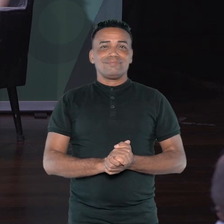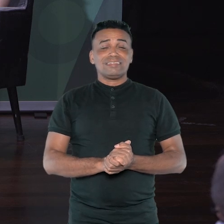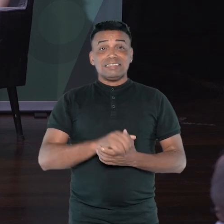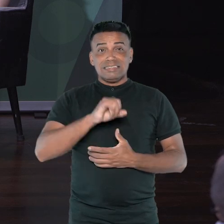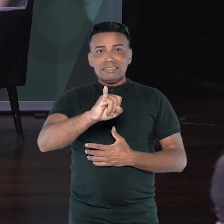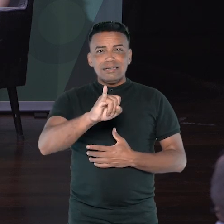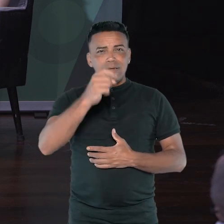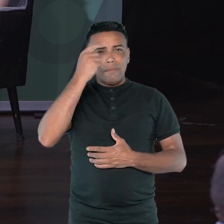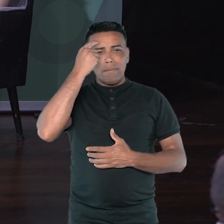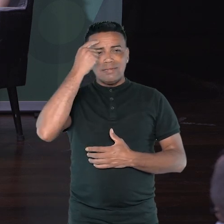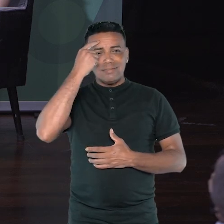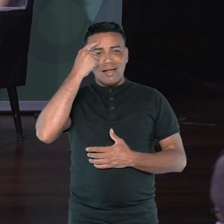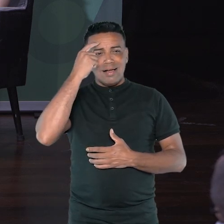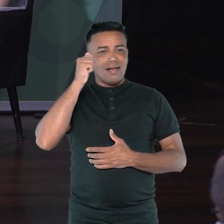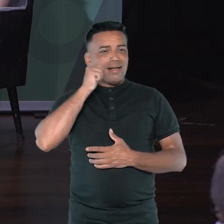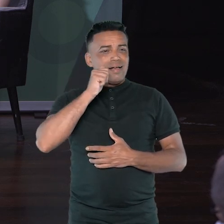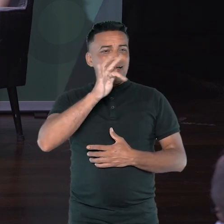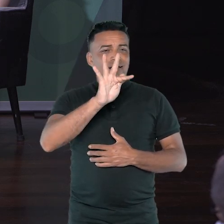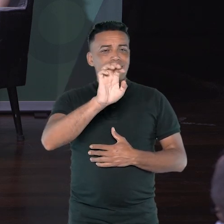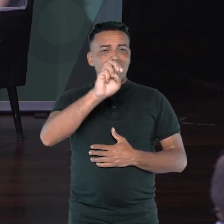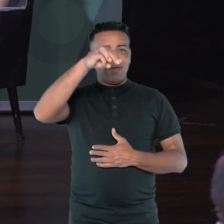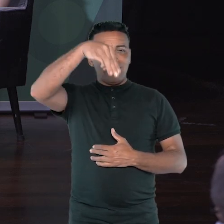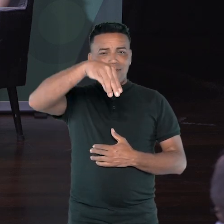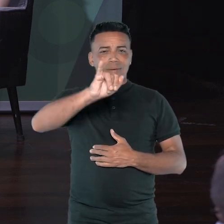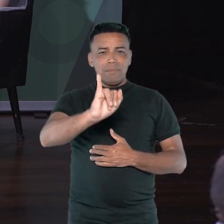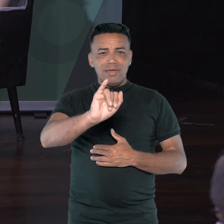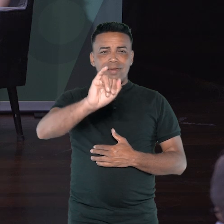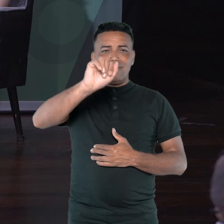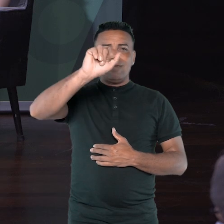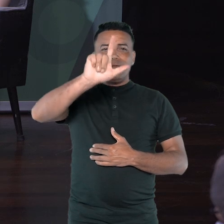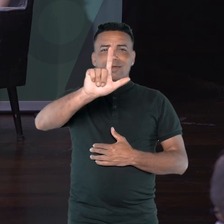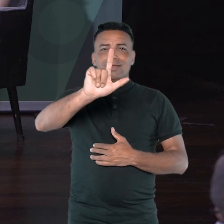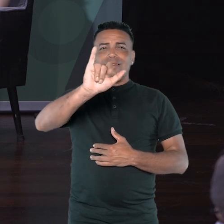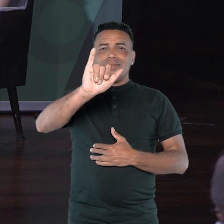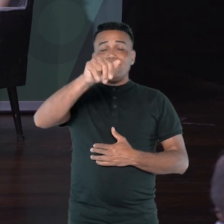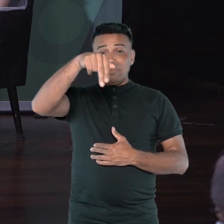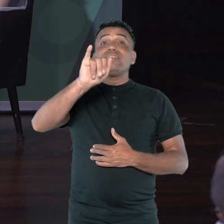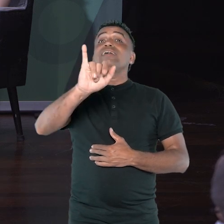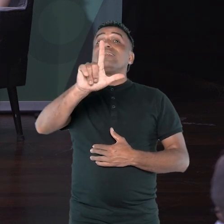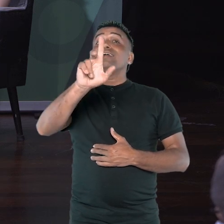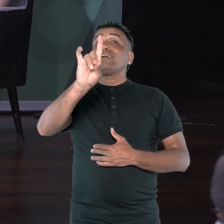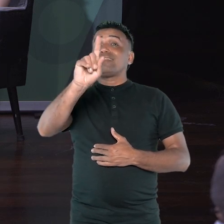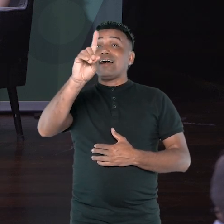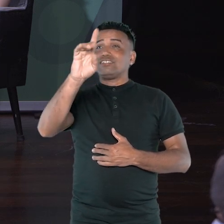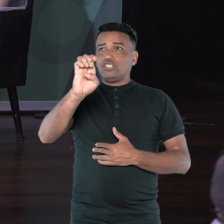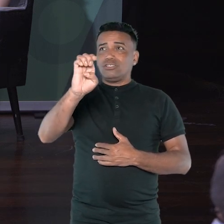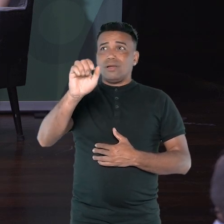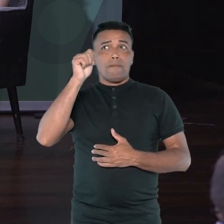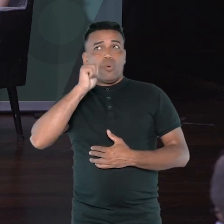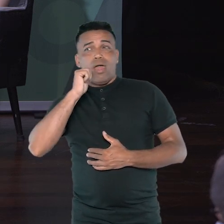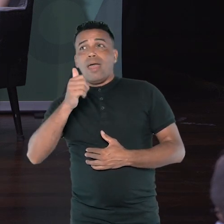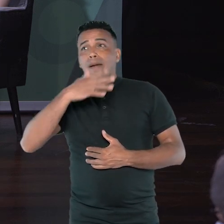Se ao pensar a feminilidade normal, Freud equivale à mulher à mãe, Não é razão para que o